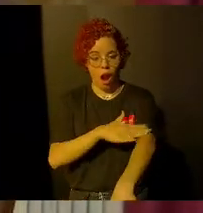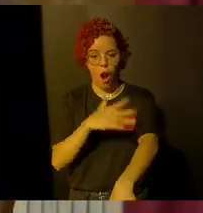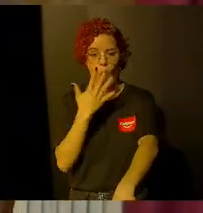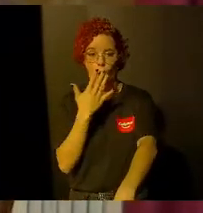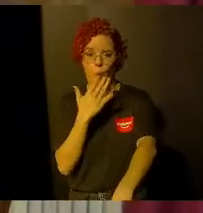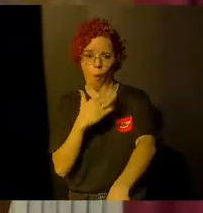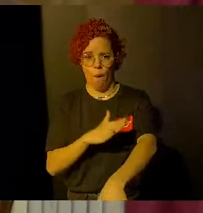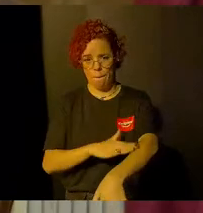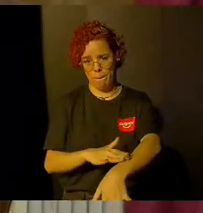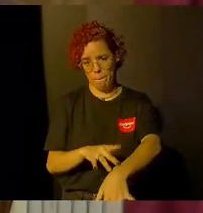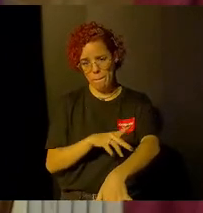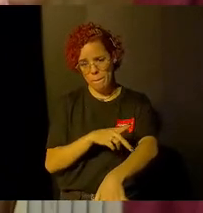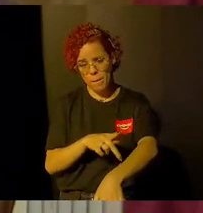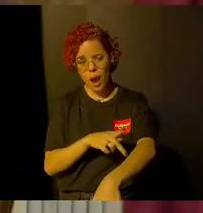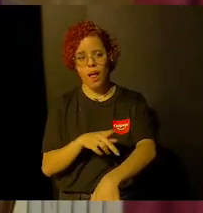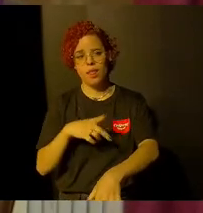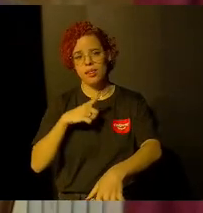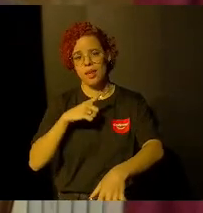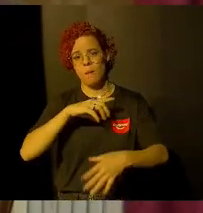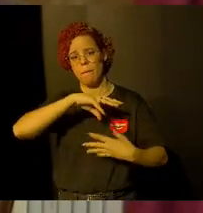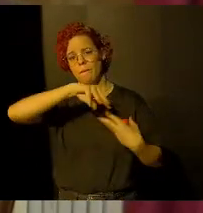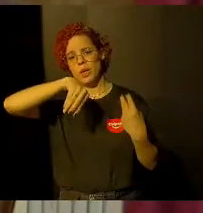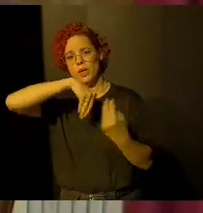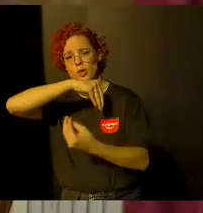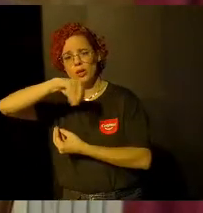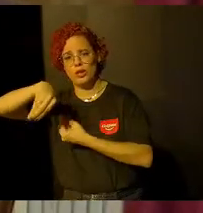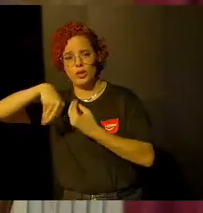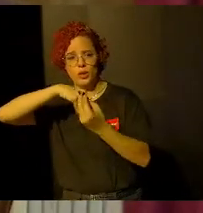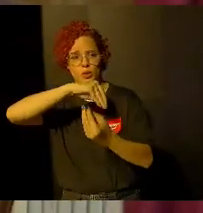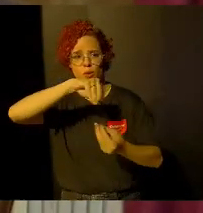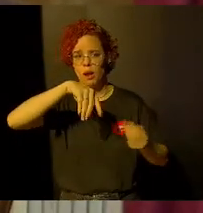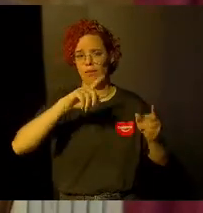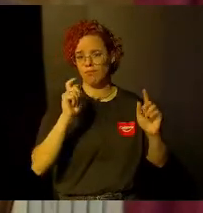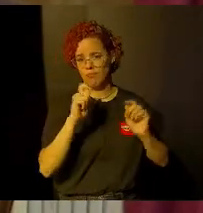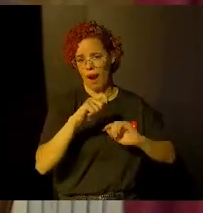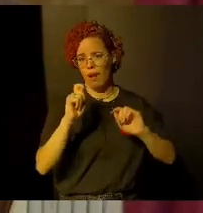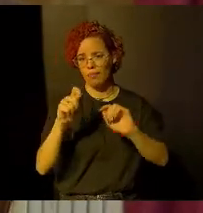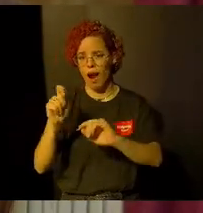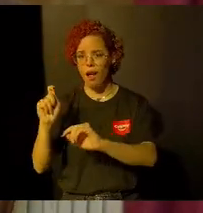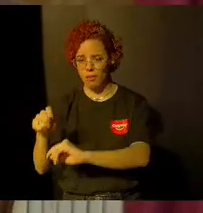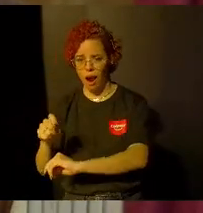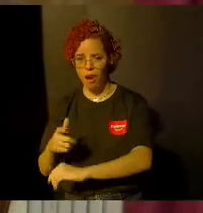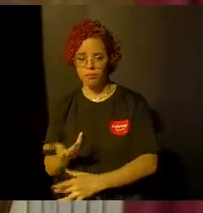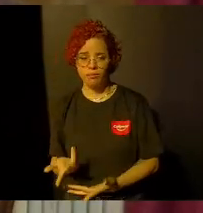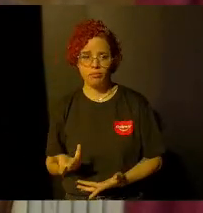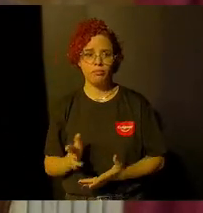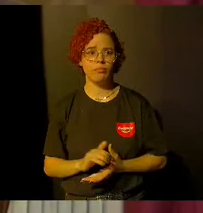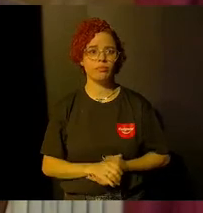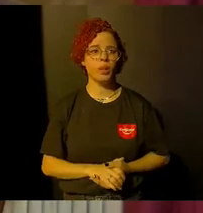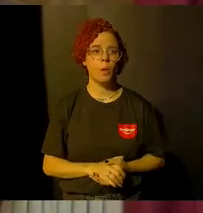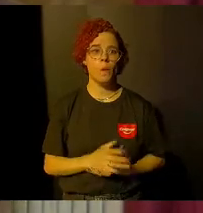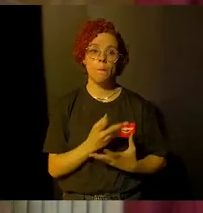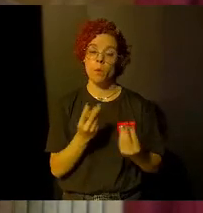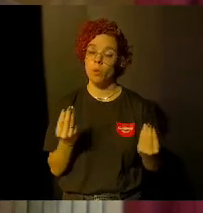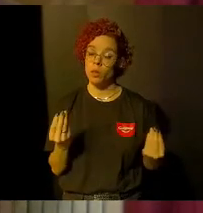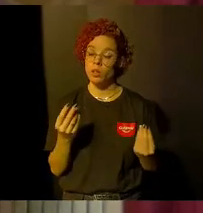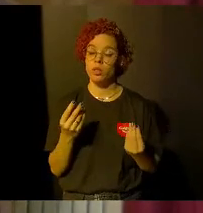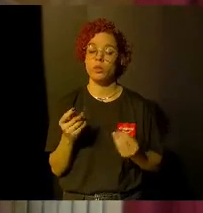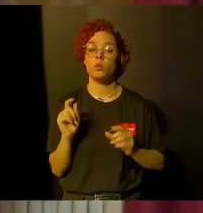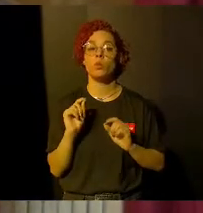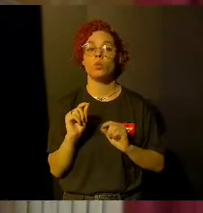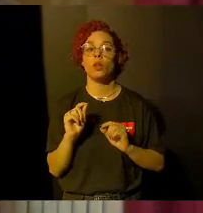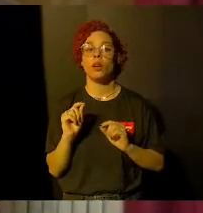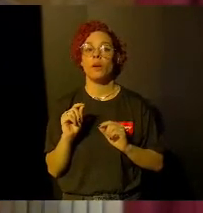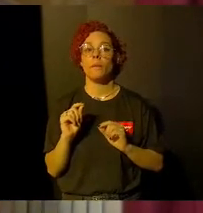que tem mistura em todo canto então potencialmente cabe em todo lugar muitas vezes isso traz